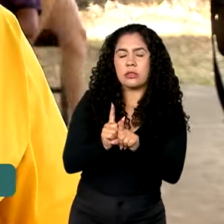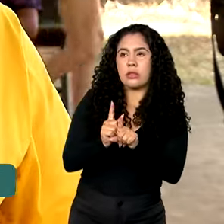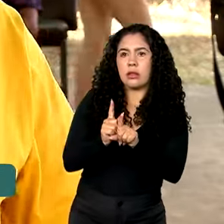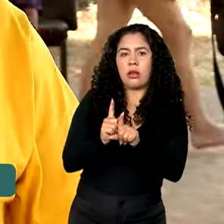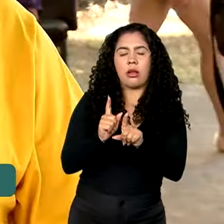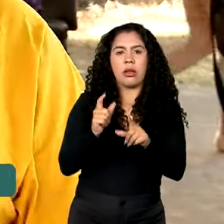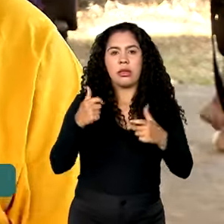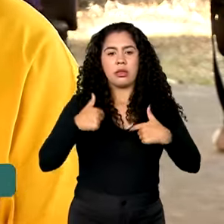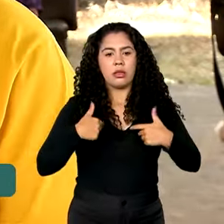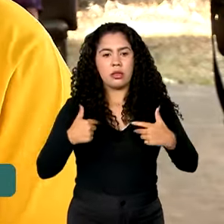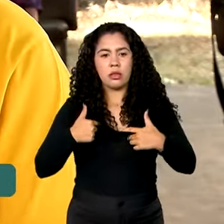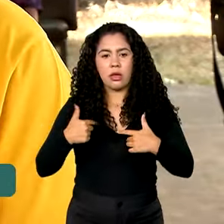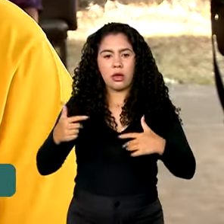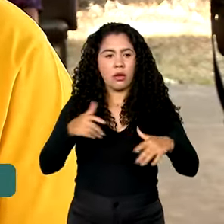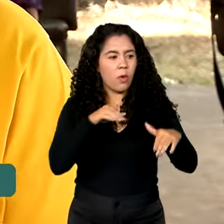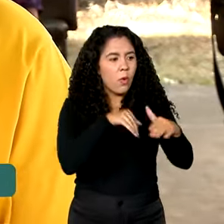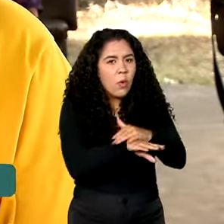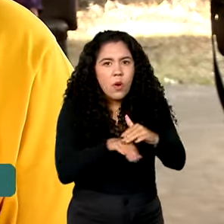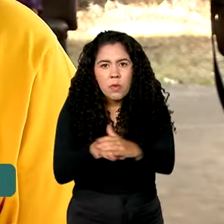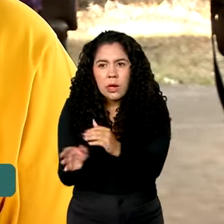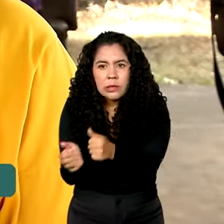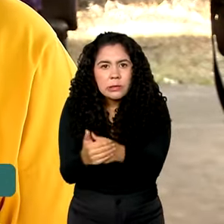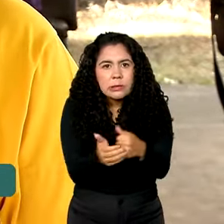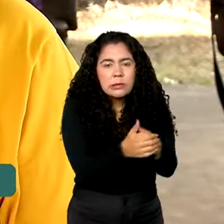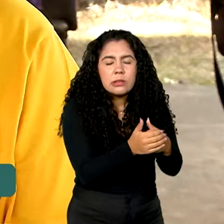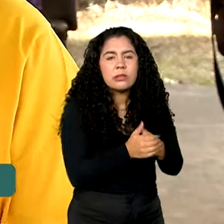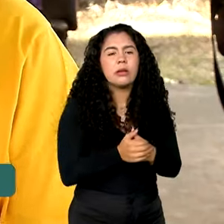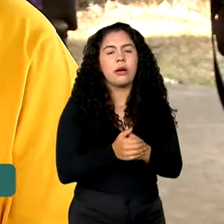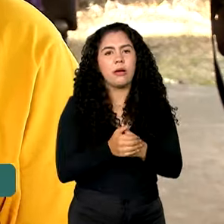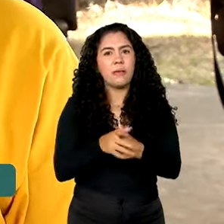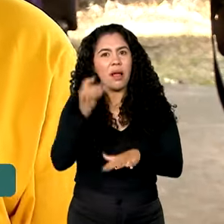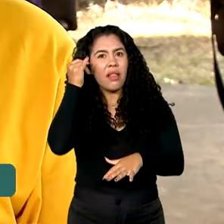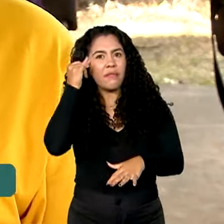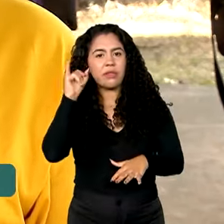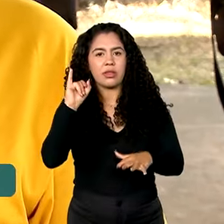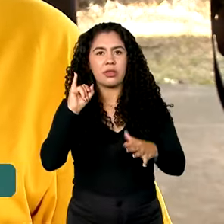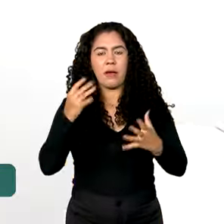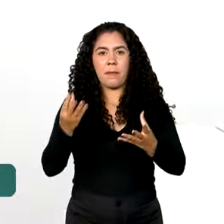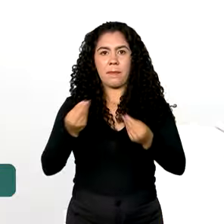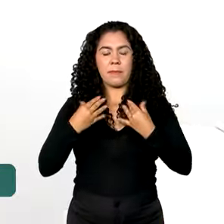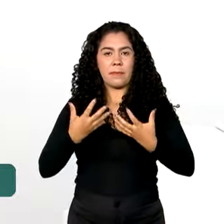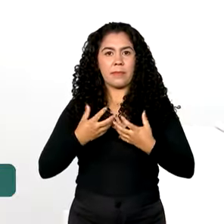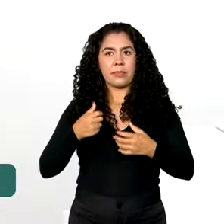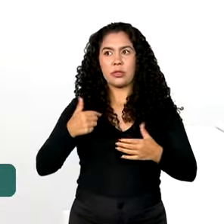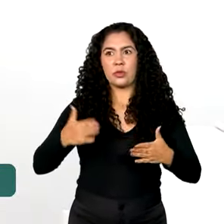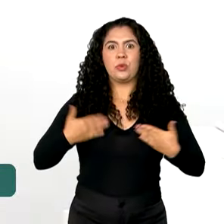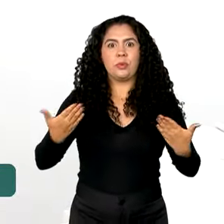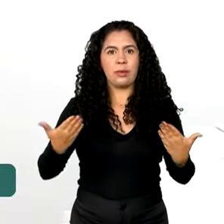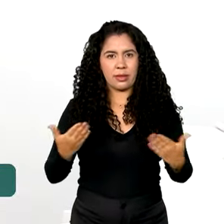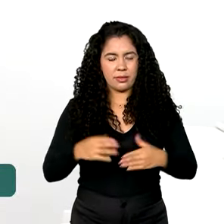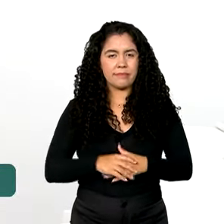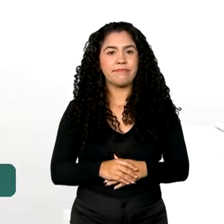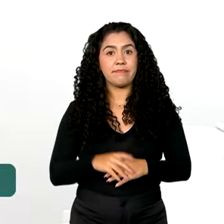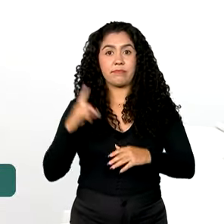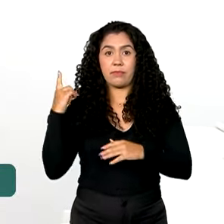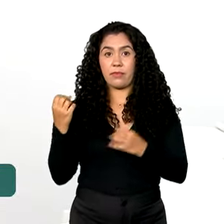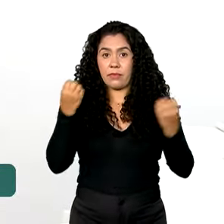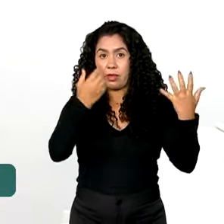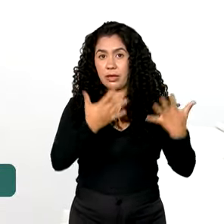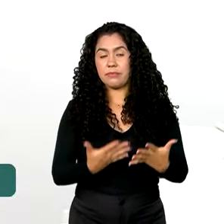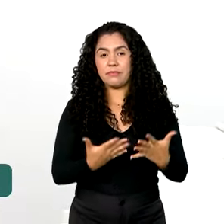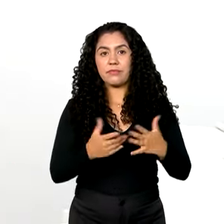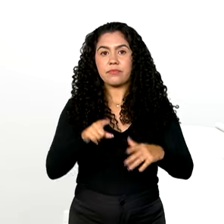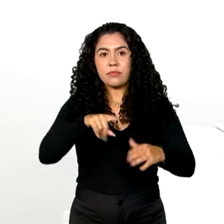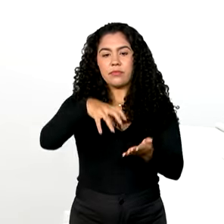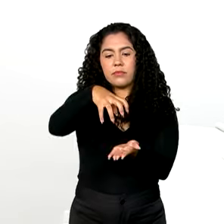ficava colocando em determinados lugares para que não fosse pego de surpresa. Segundo a Organização